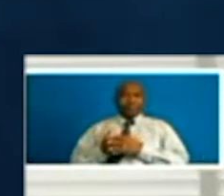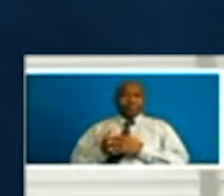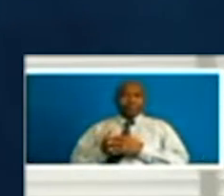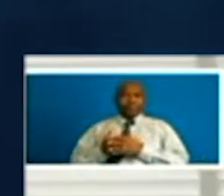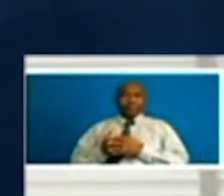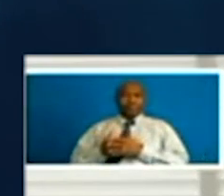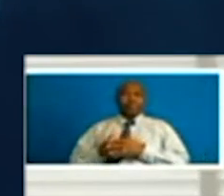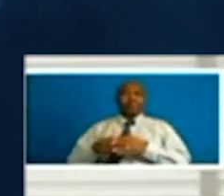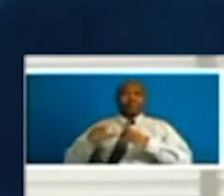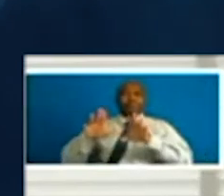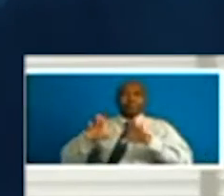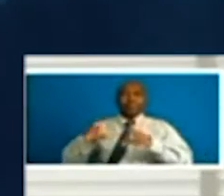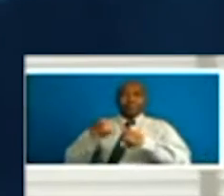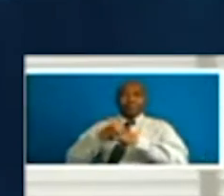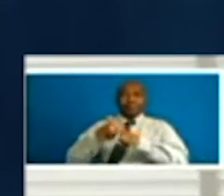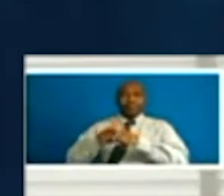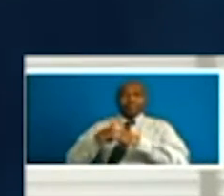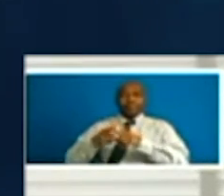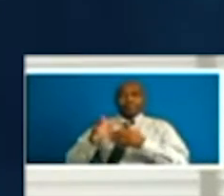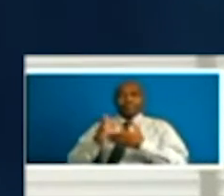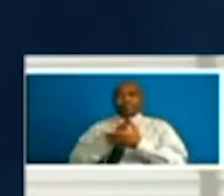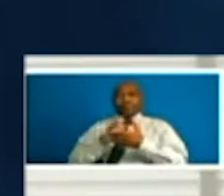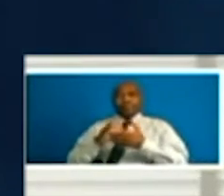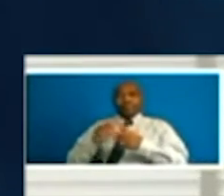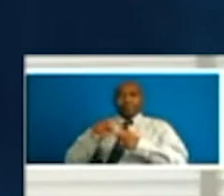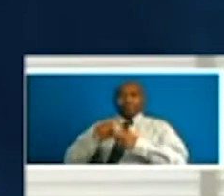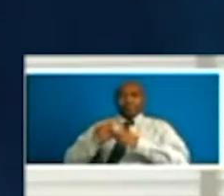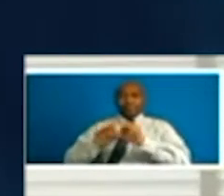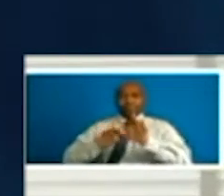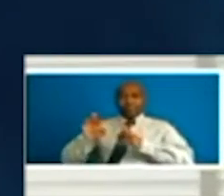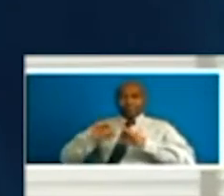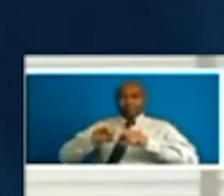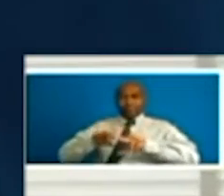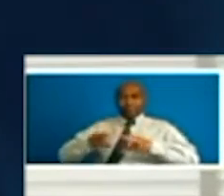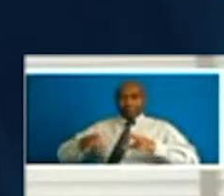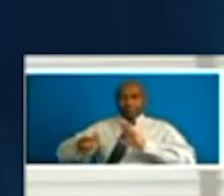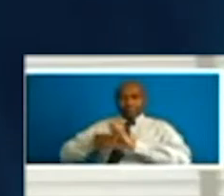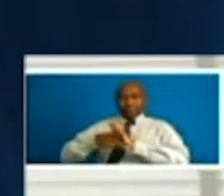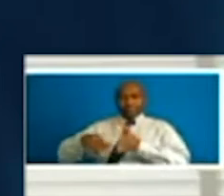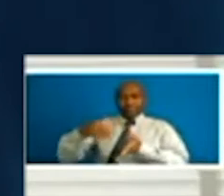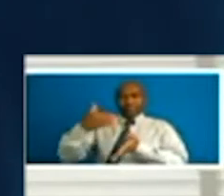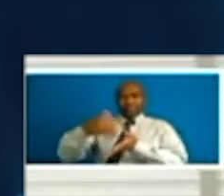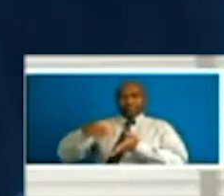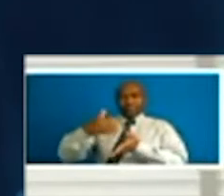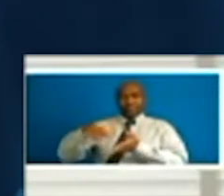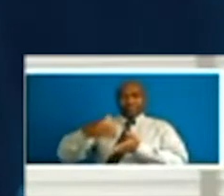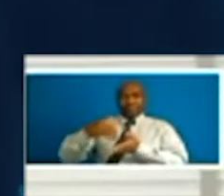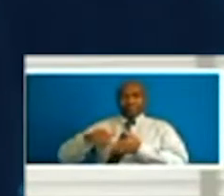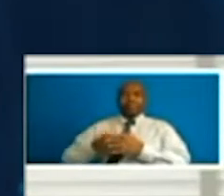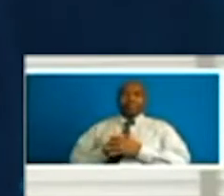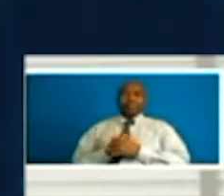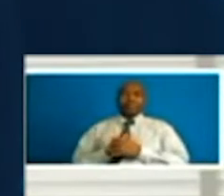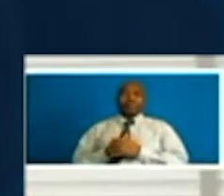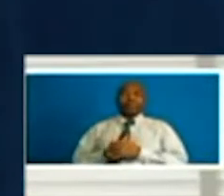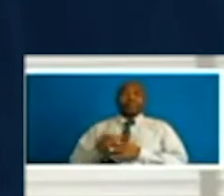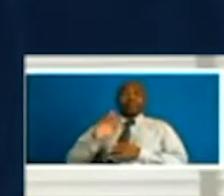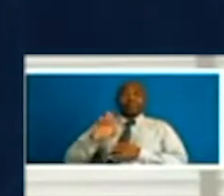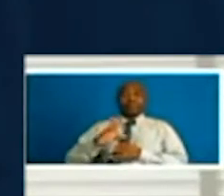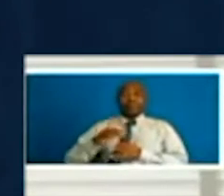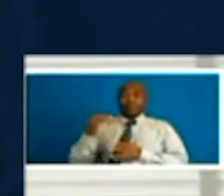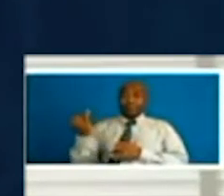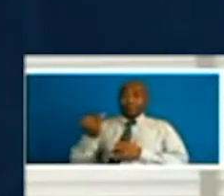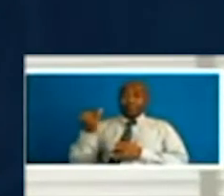realizaram abastecimento não pertencem àquela secretaria ou foram por ela locados mantém a